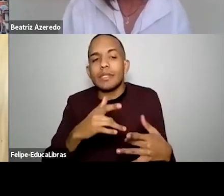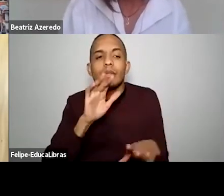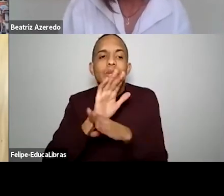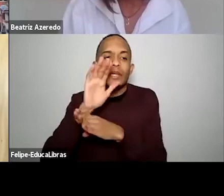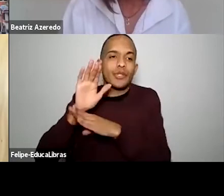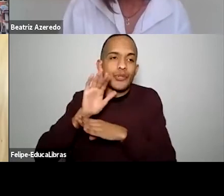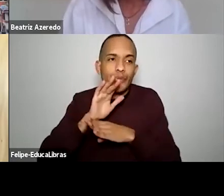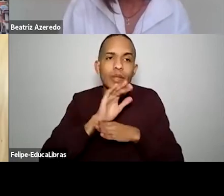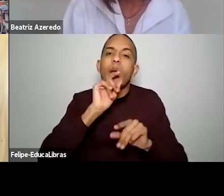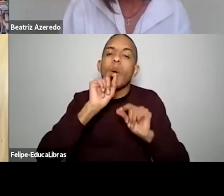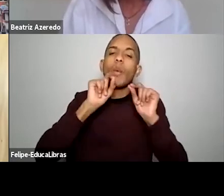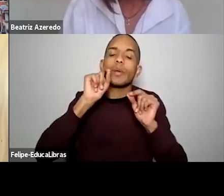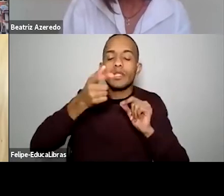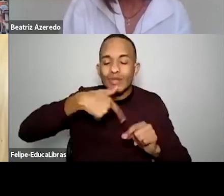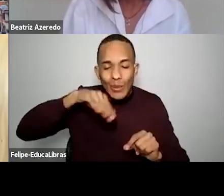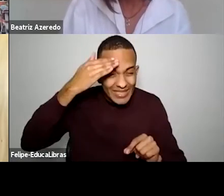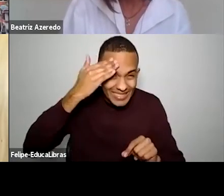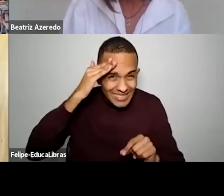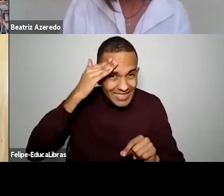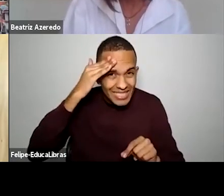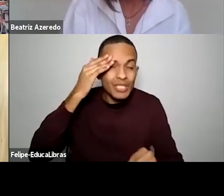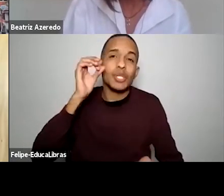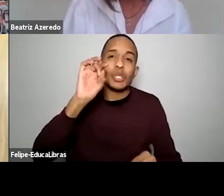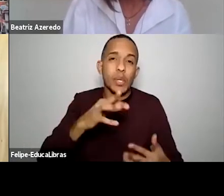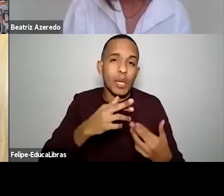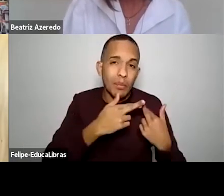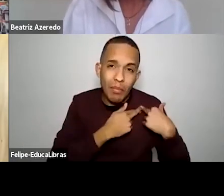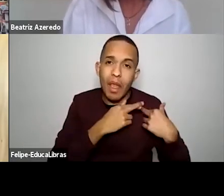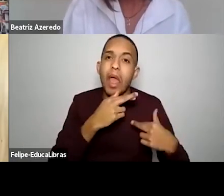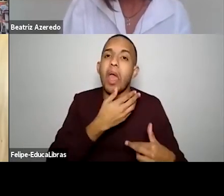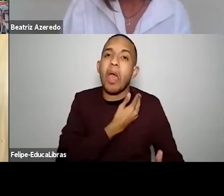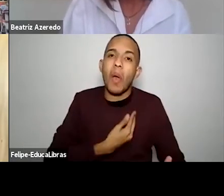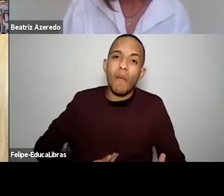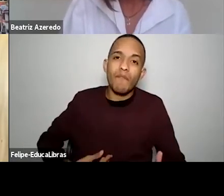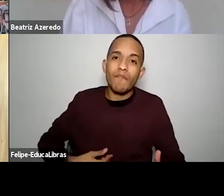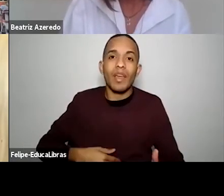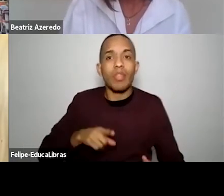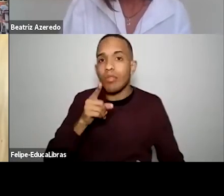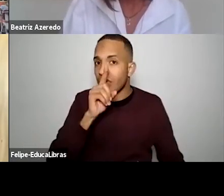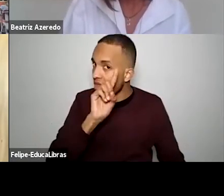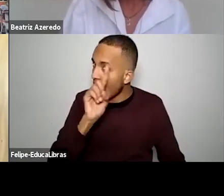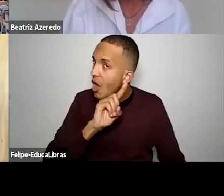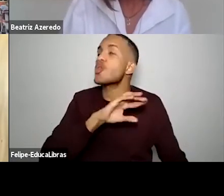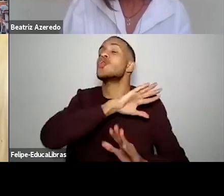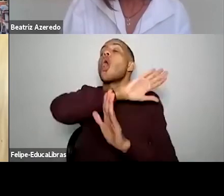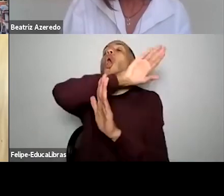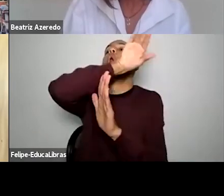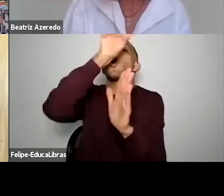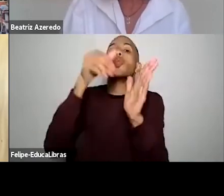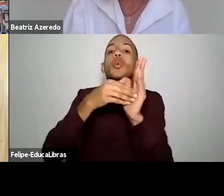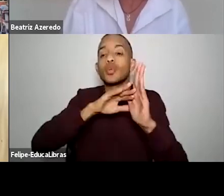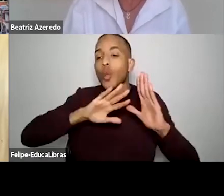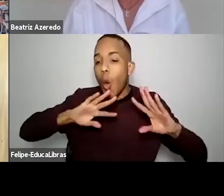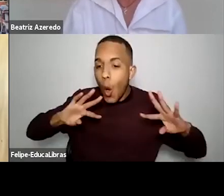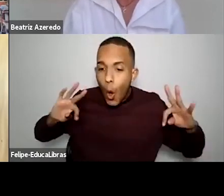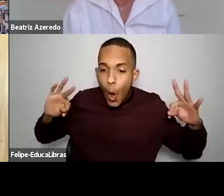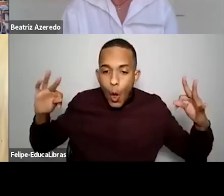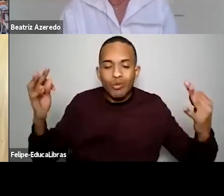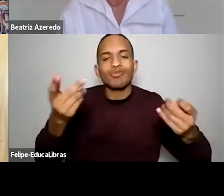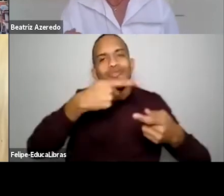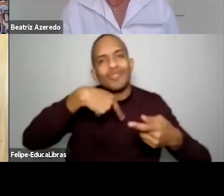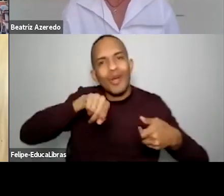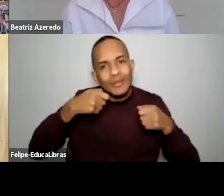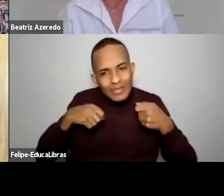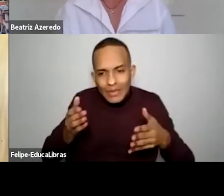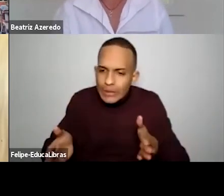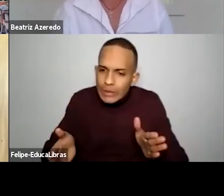Roberta, é a gente entender que não é nem o governo, nem somos nós, mas somos todos. Todos nós precisamos trabalhar influenciando, estando